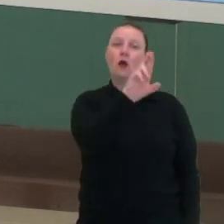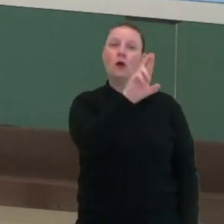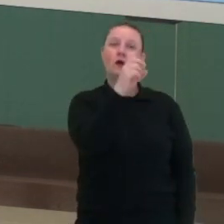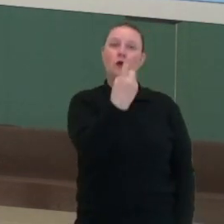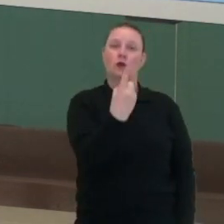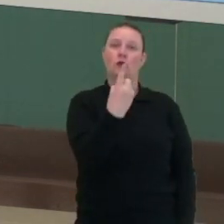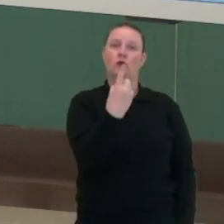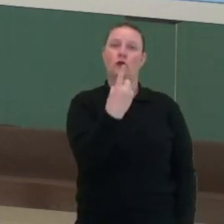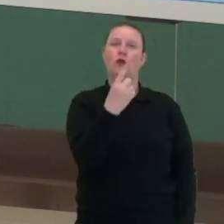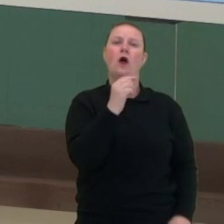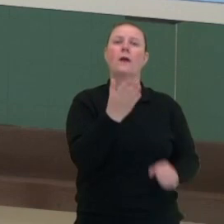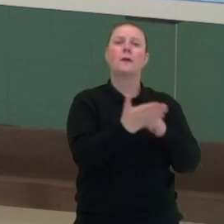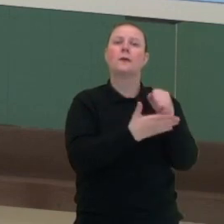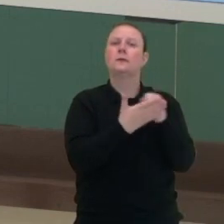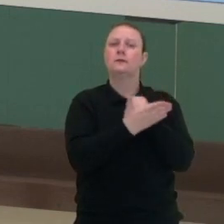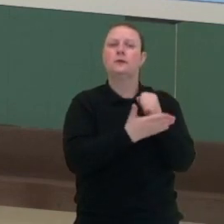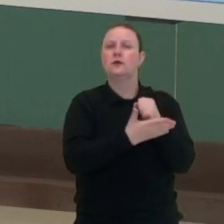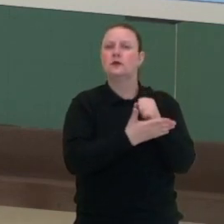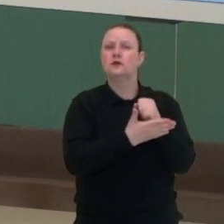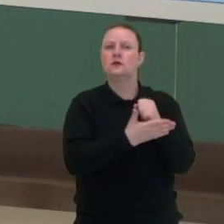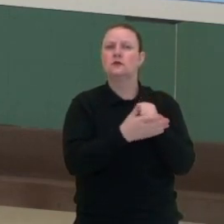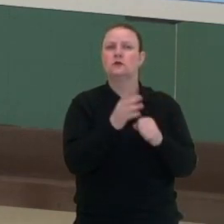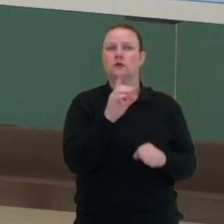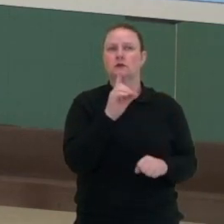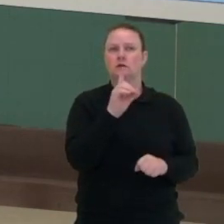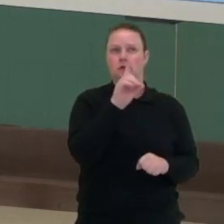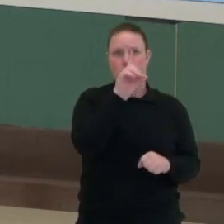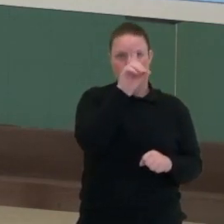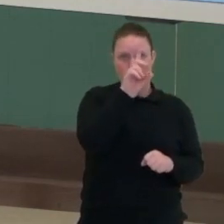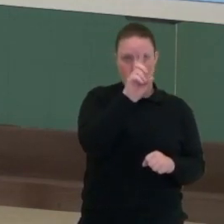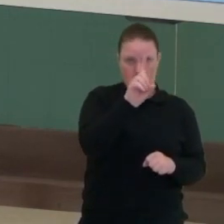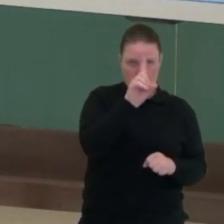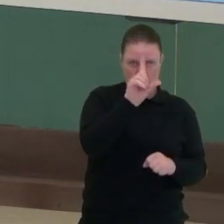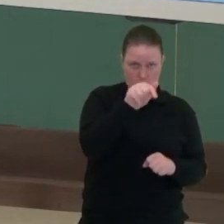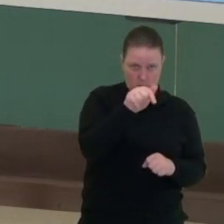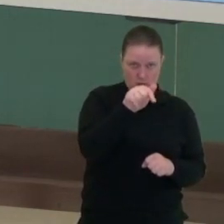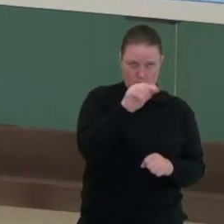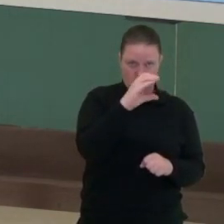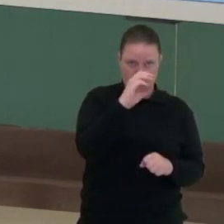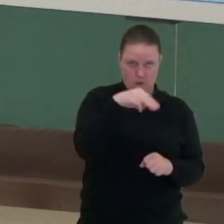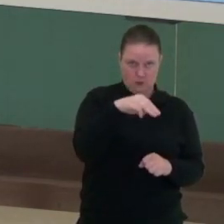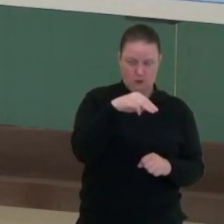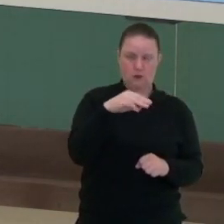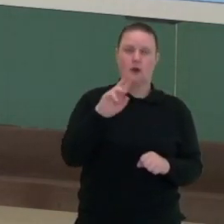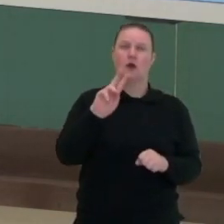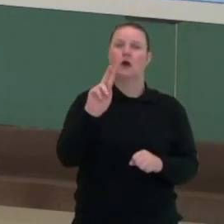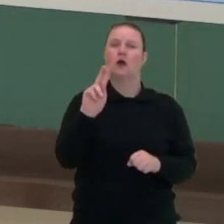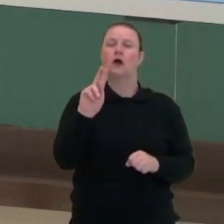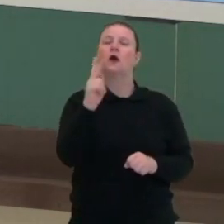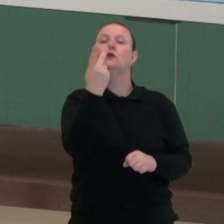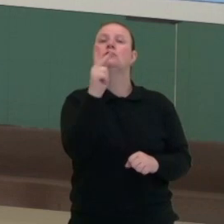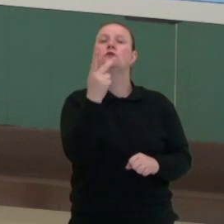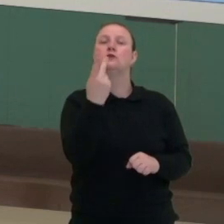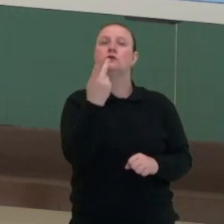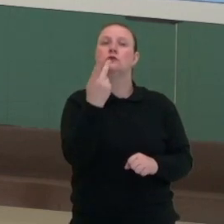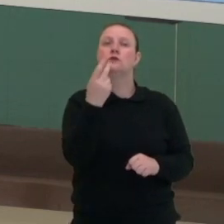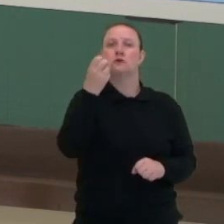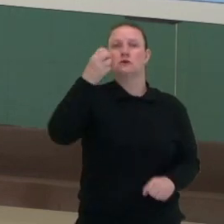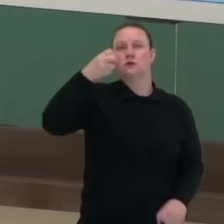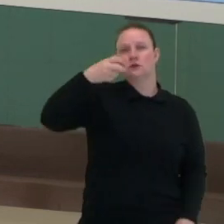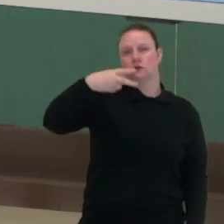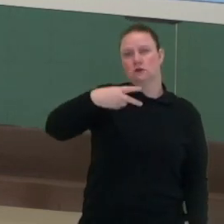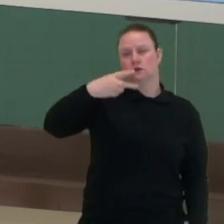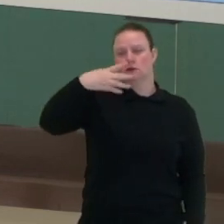base desse R1? O valor da base, 17 centímetros. E a altura desse R1? Olha só,